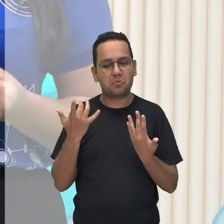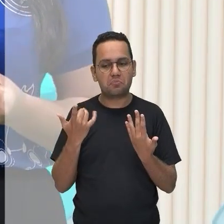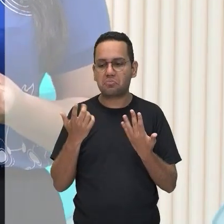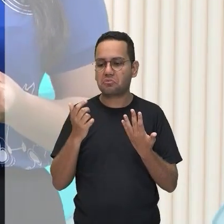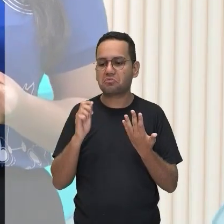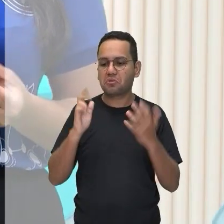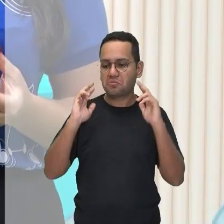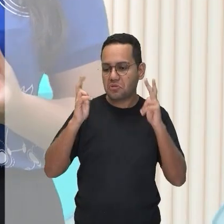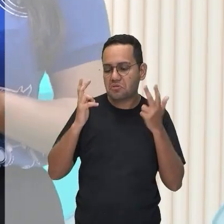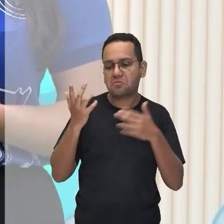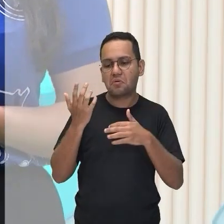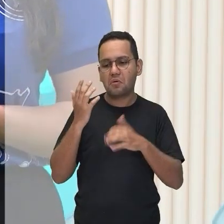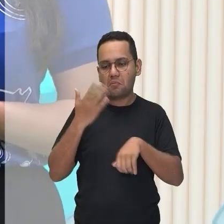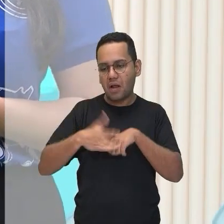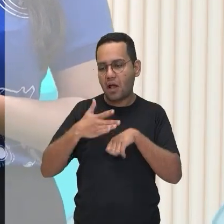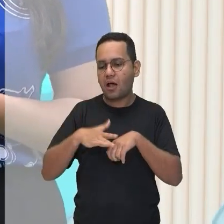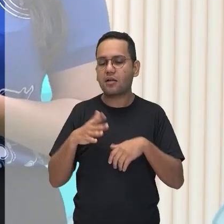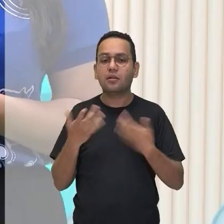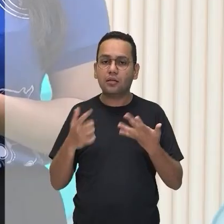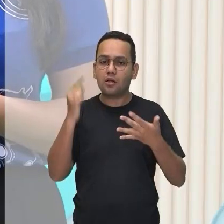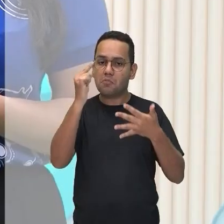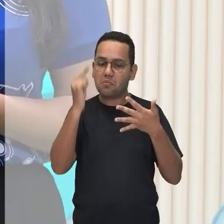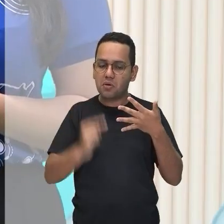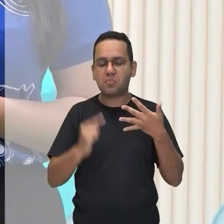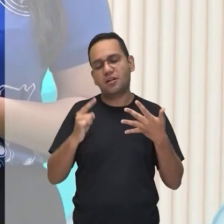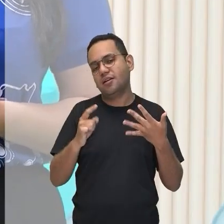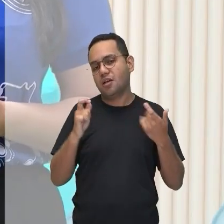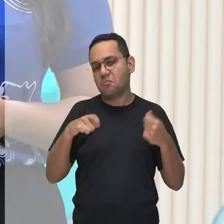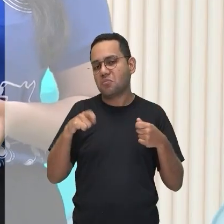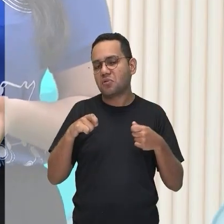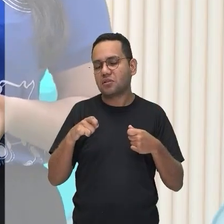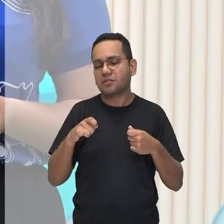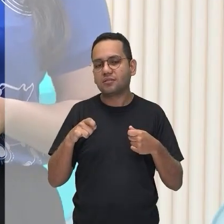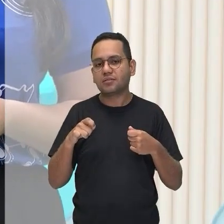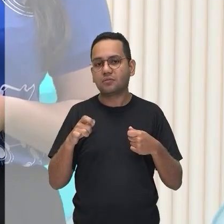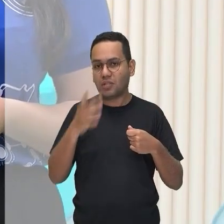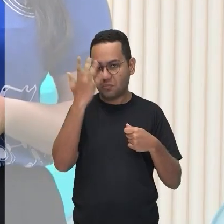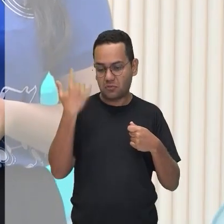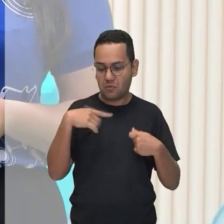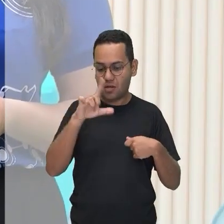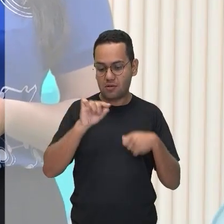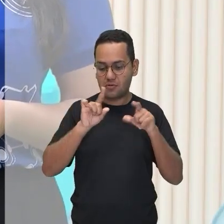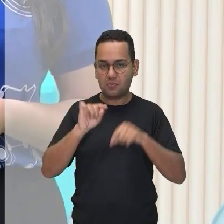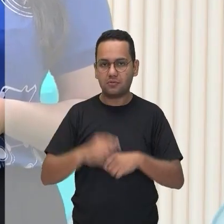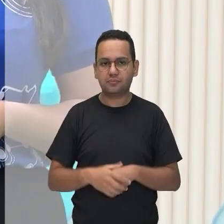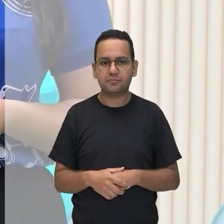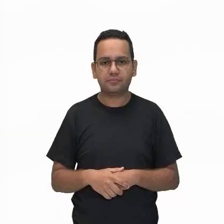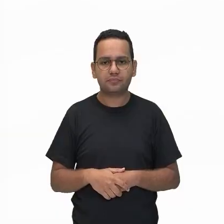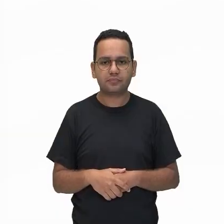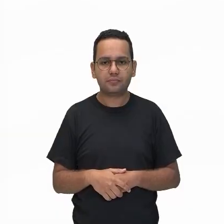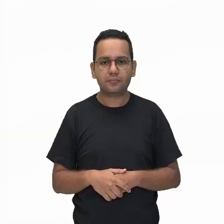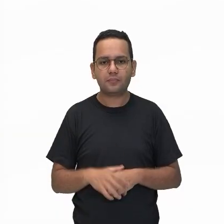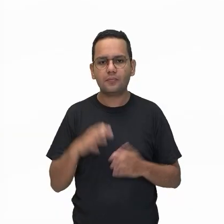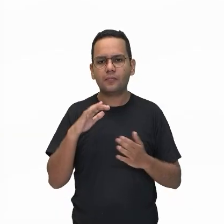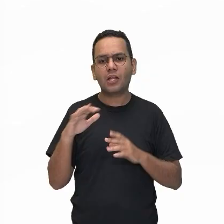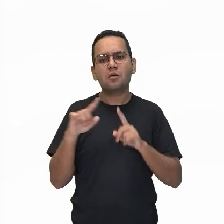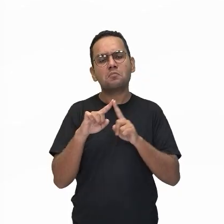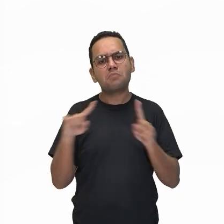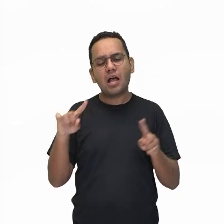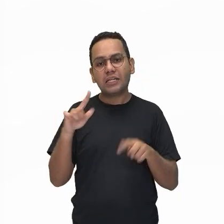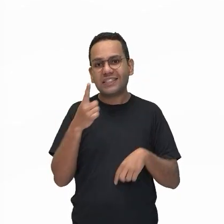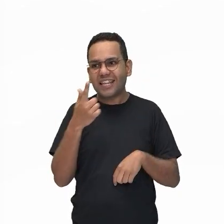com que a pessoa escolha essas atividades. Mas vocês sabiam que existem fatores também que podem interferir